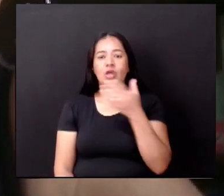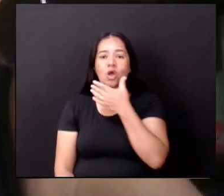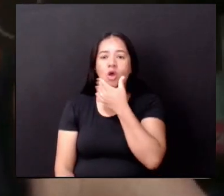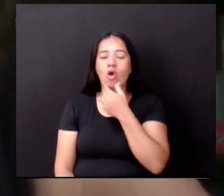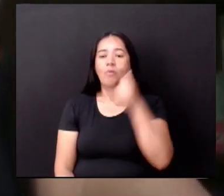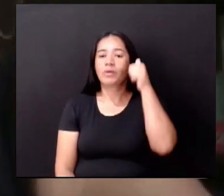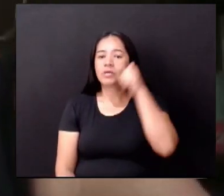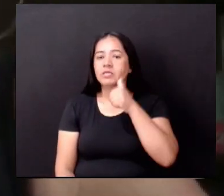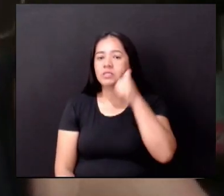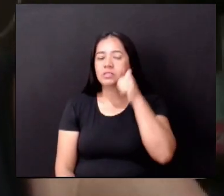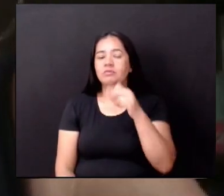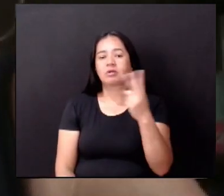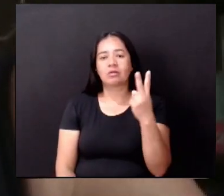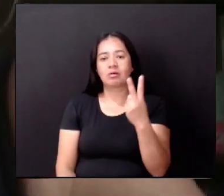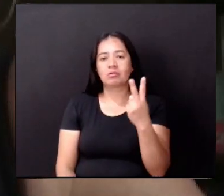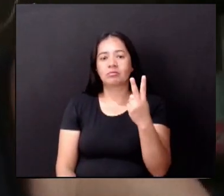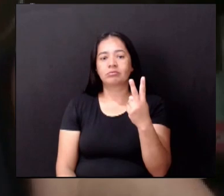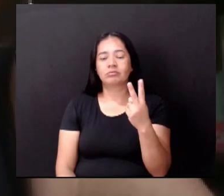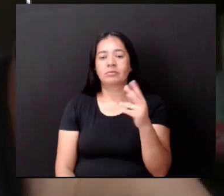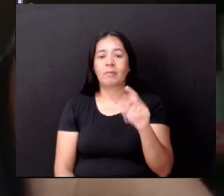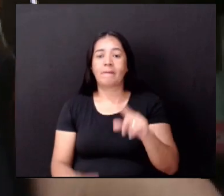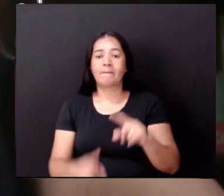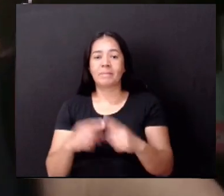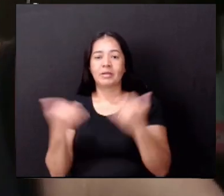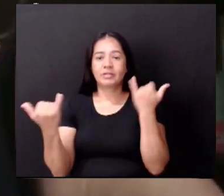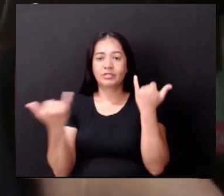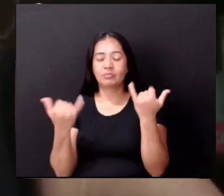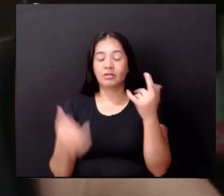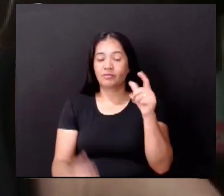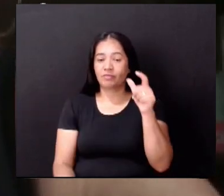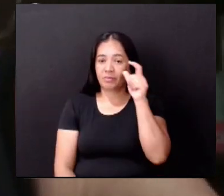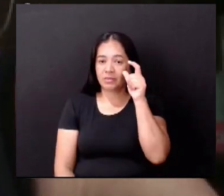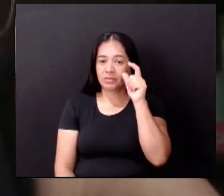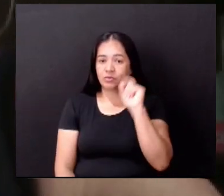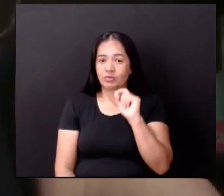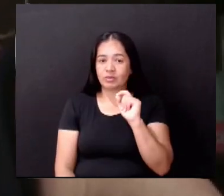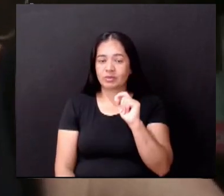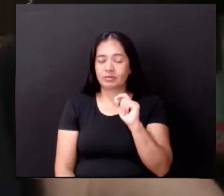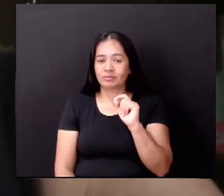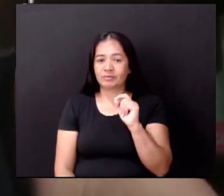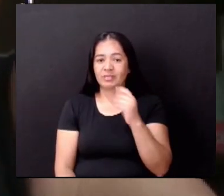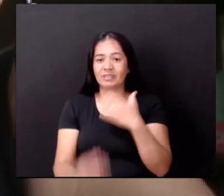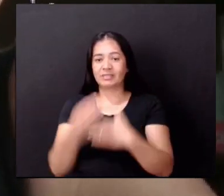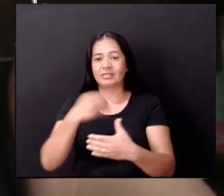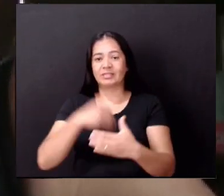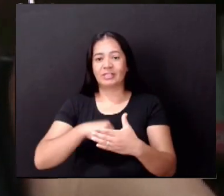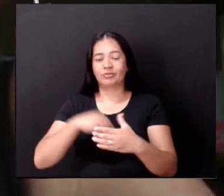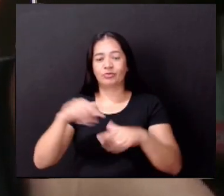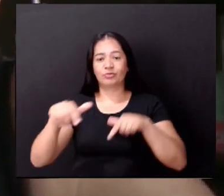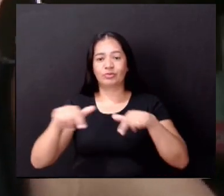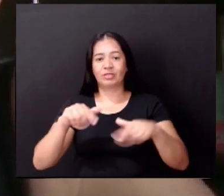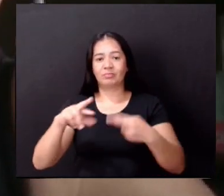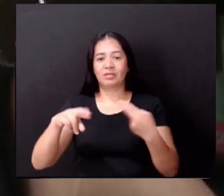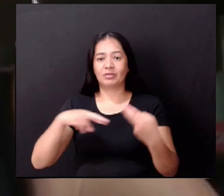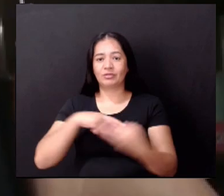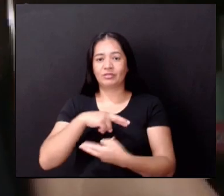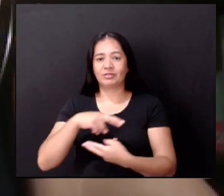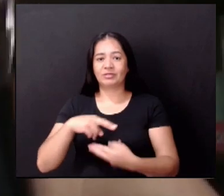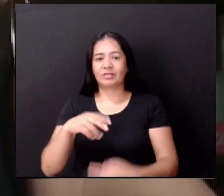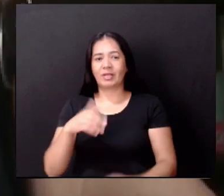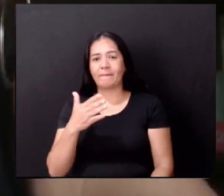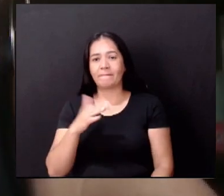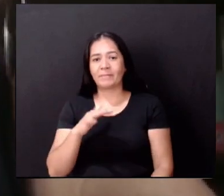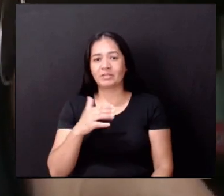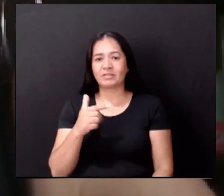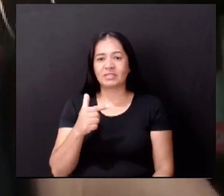que conduzem, homens e mulheres. E tem um dado interessante que dentro do trabalho da reciclagem,